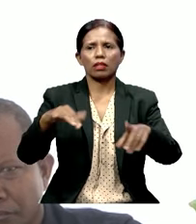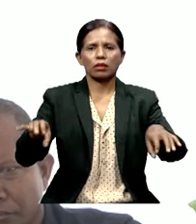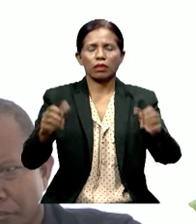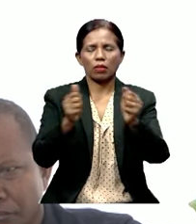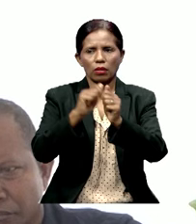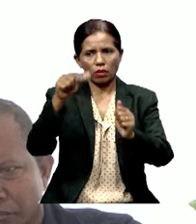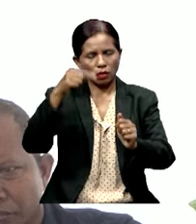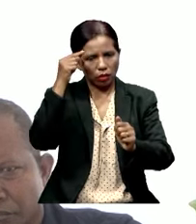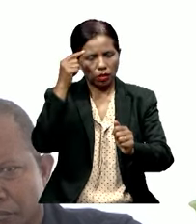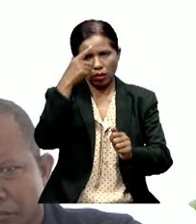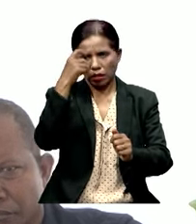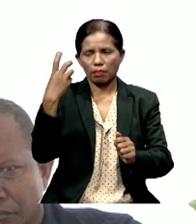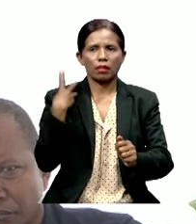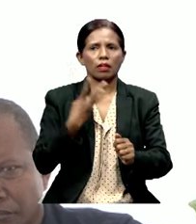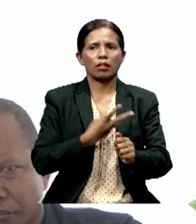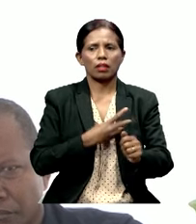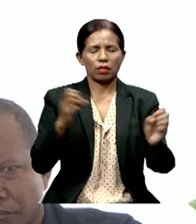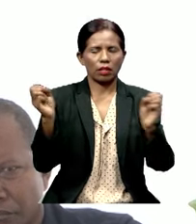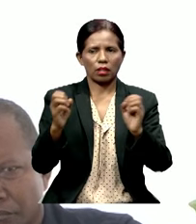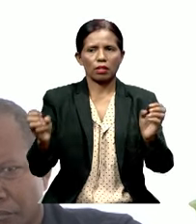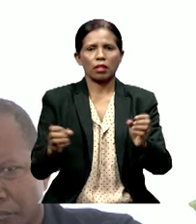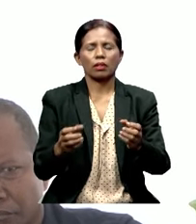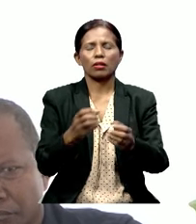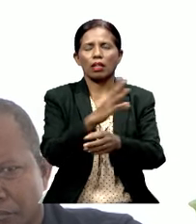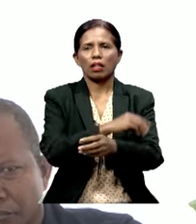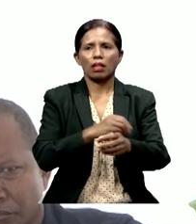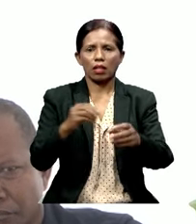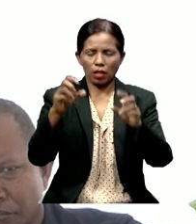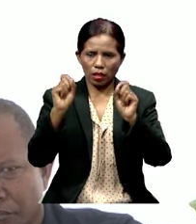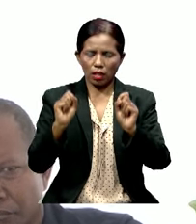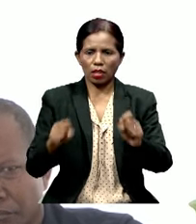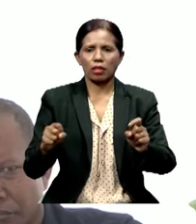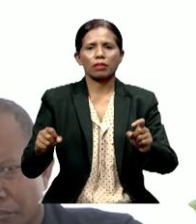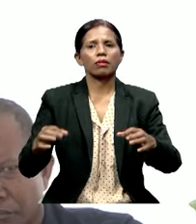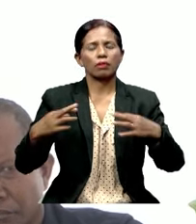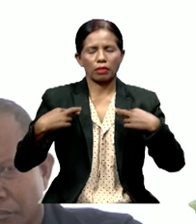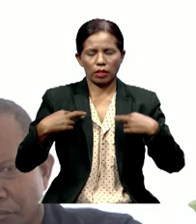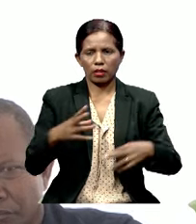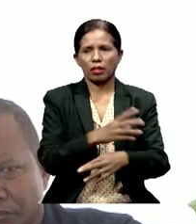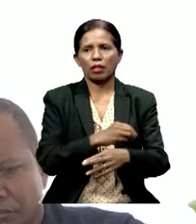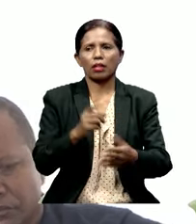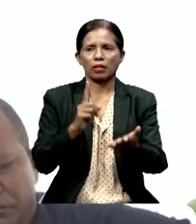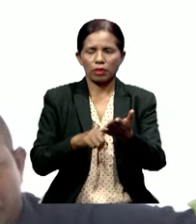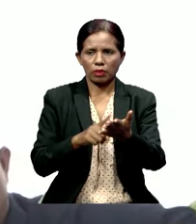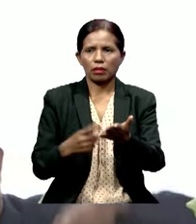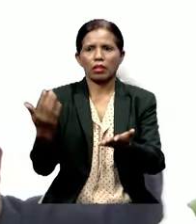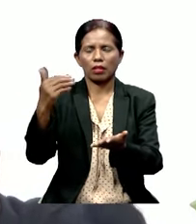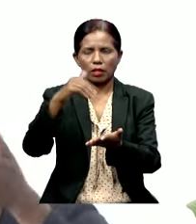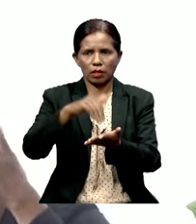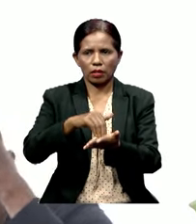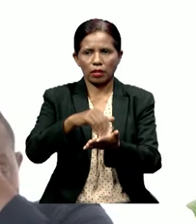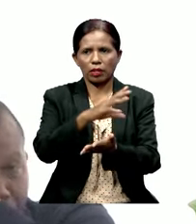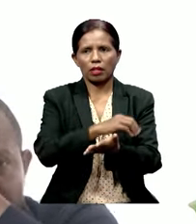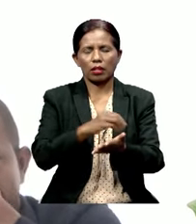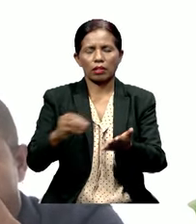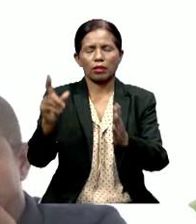governo, também tem a reforma obrigatória. A tabela plano dia necessita de discutir, filha fala, lei